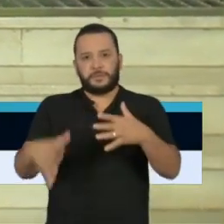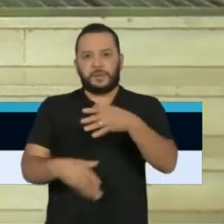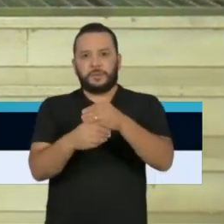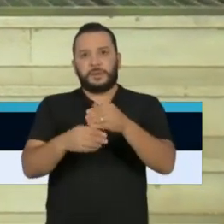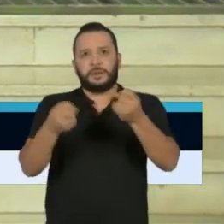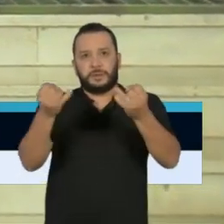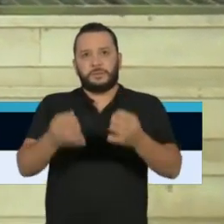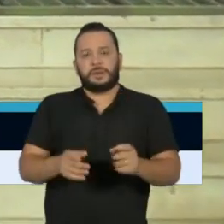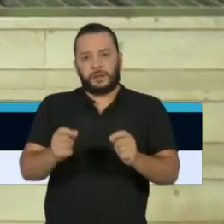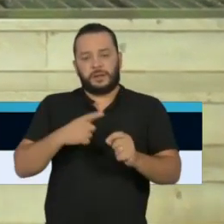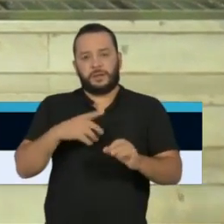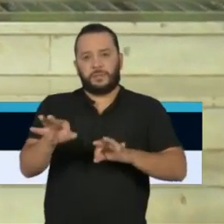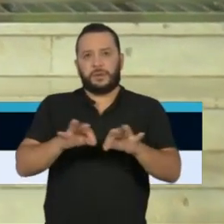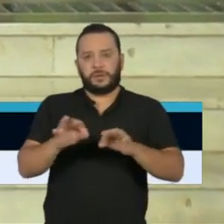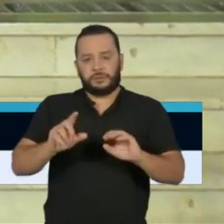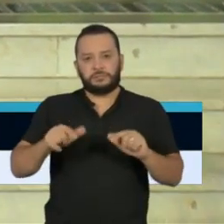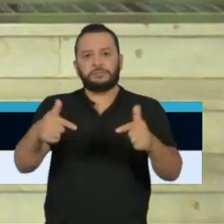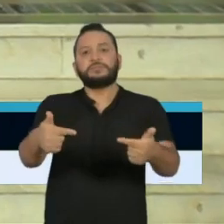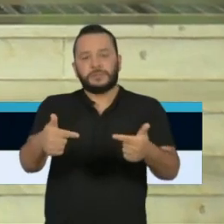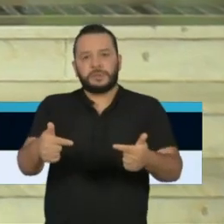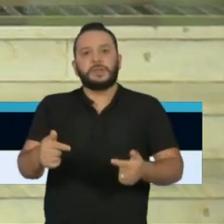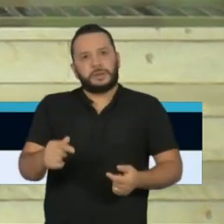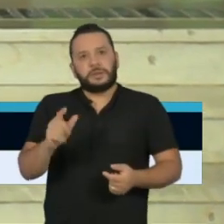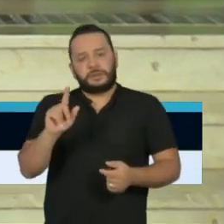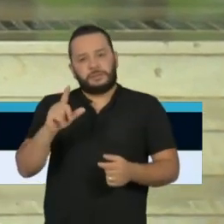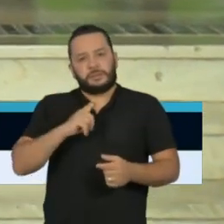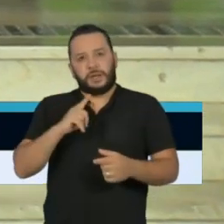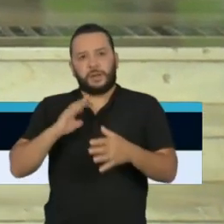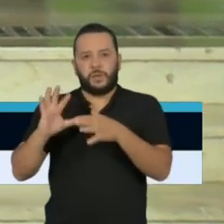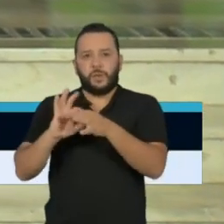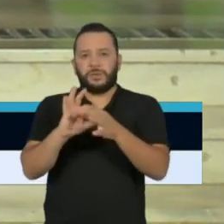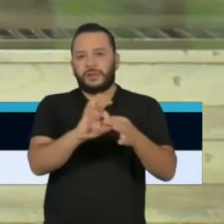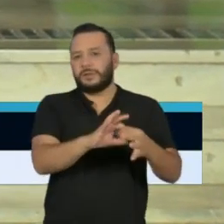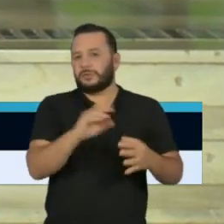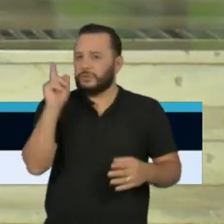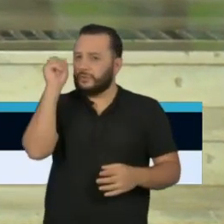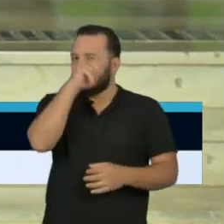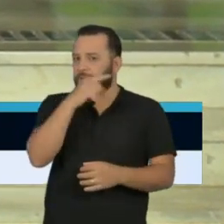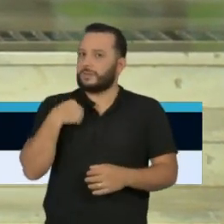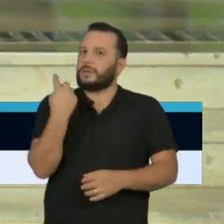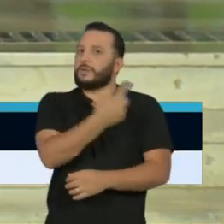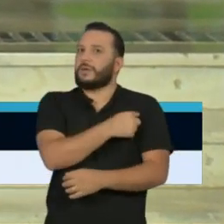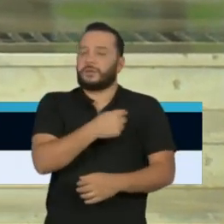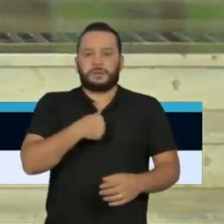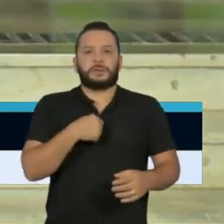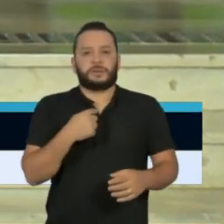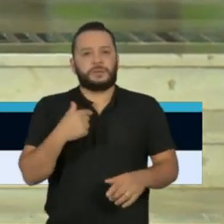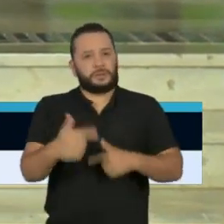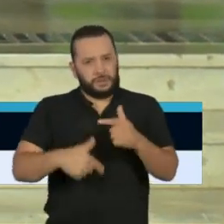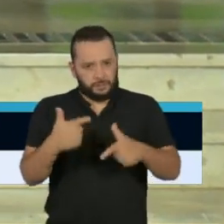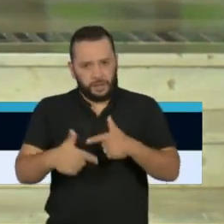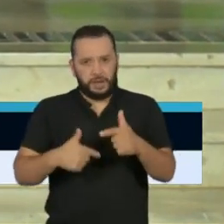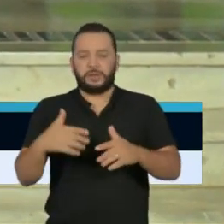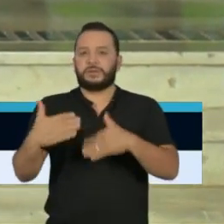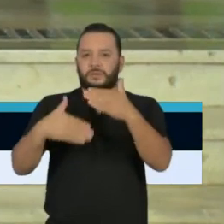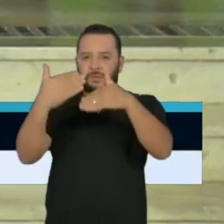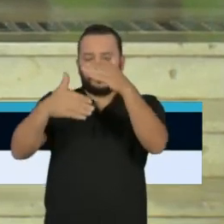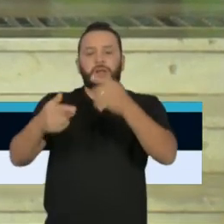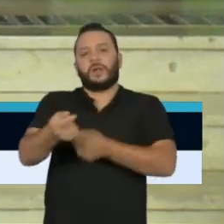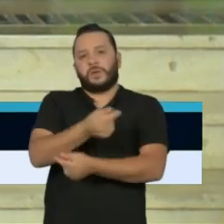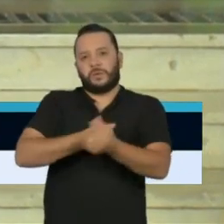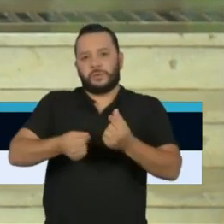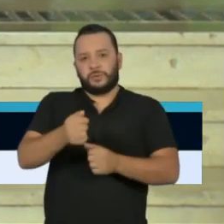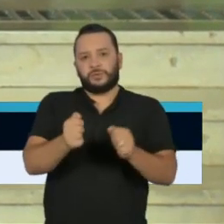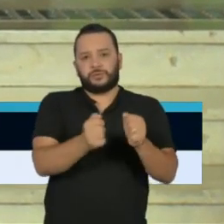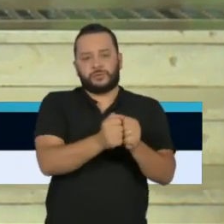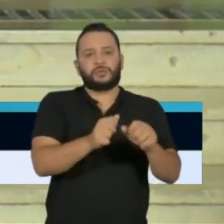dizendo que essa iniciativa vem num contexto muito difícil para todos nós. Nós fizemos um trabalho aqui de desenvolvimento econômico com o social